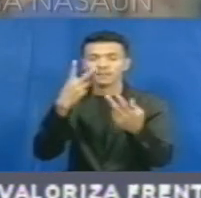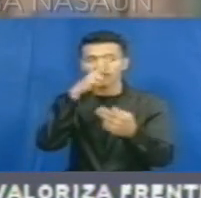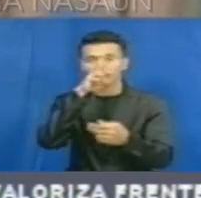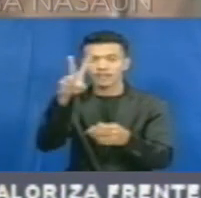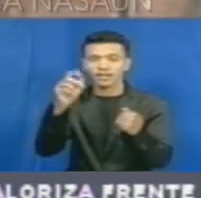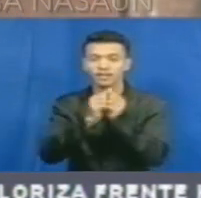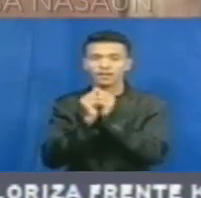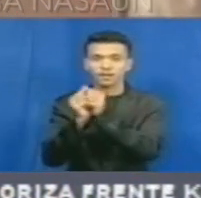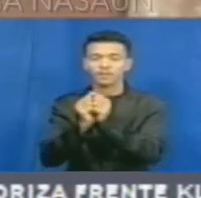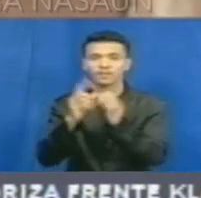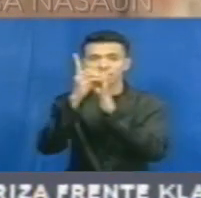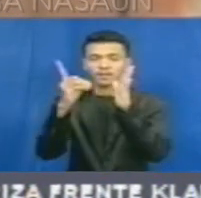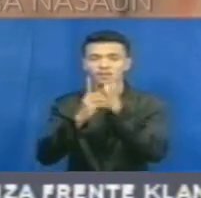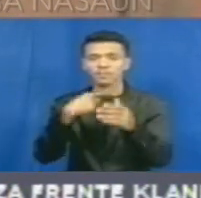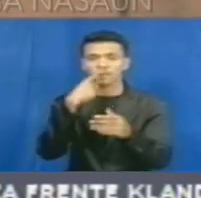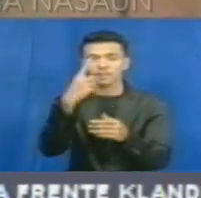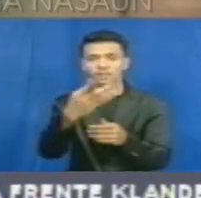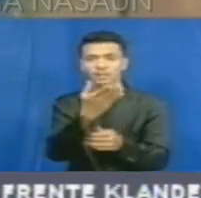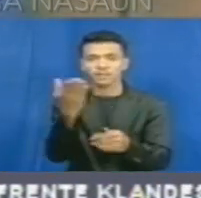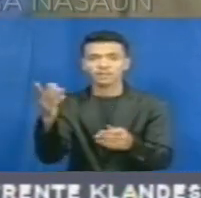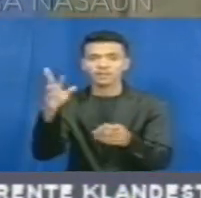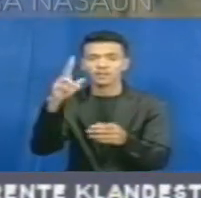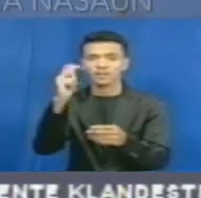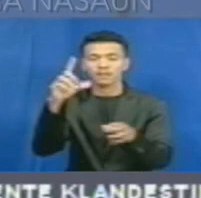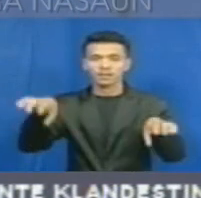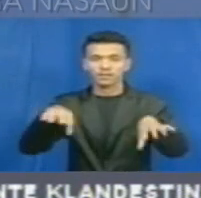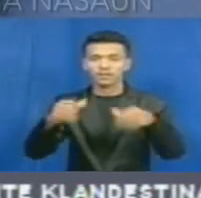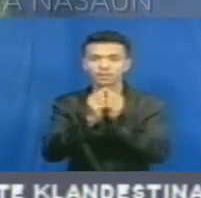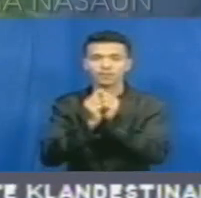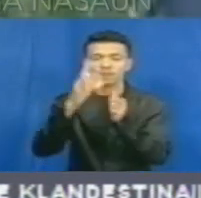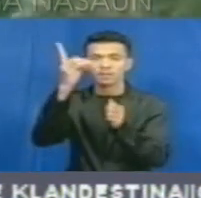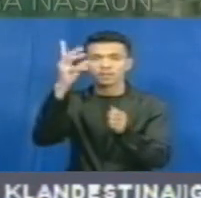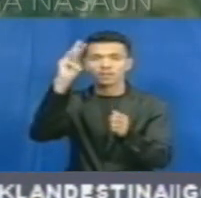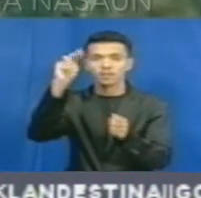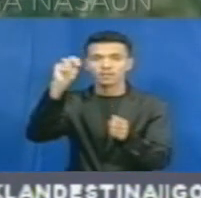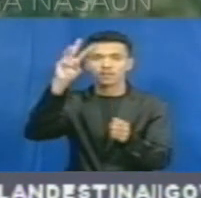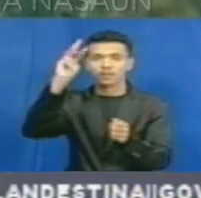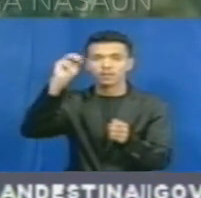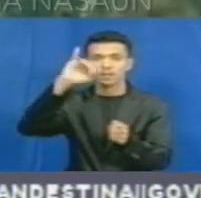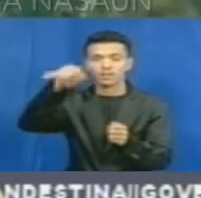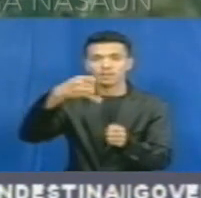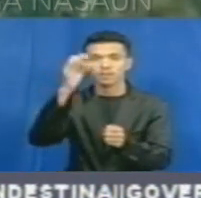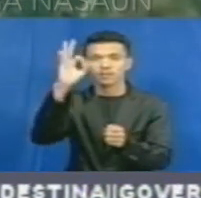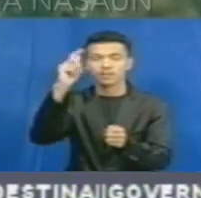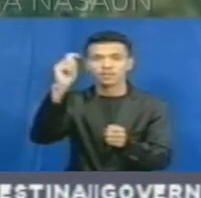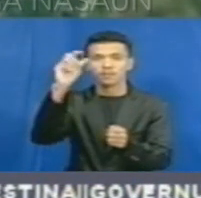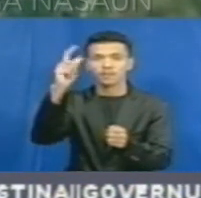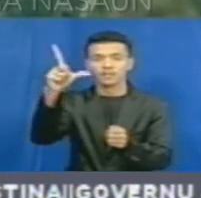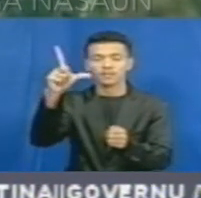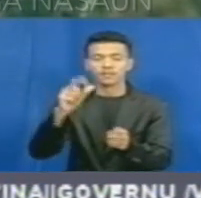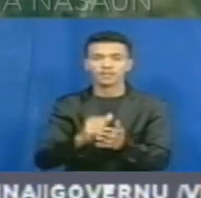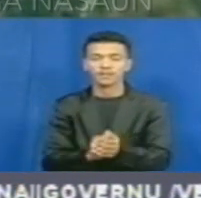akompanyi hamutu ki ida adu jenebe amira lata bai tepot sira. RTT ili servisu hamutu ko Direção Nacional Meteorologia e Geofísica